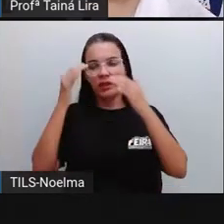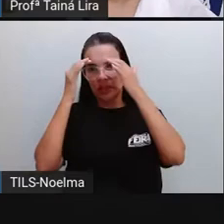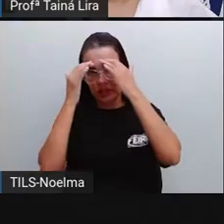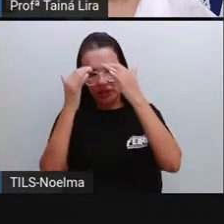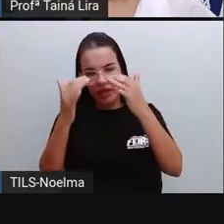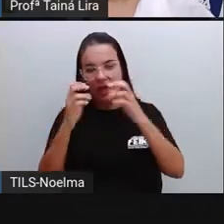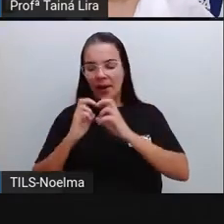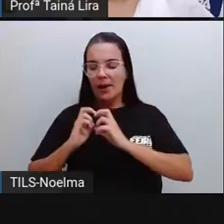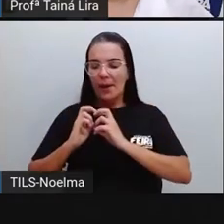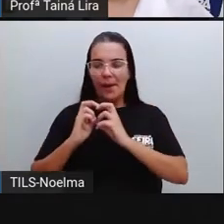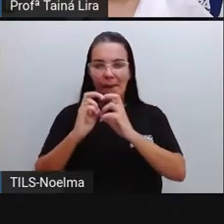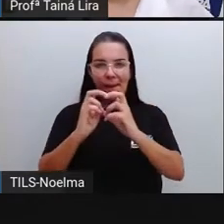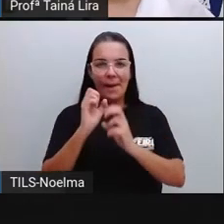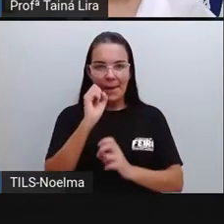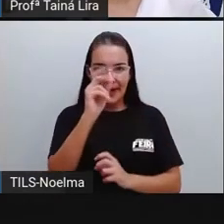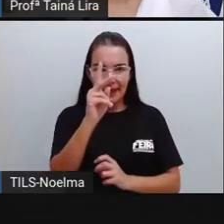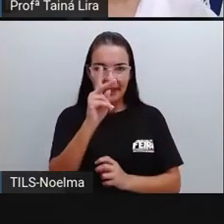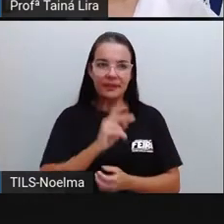bom?